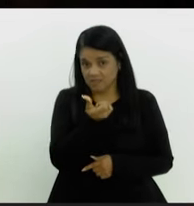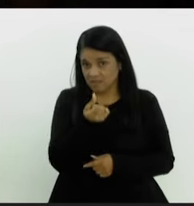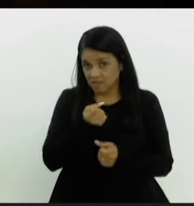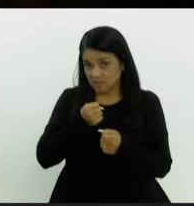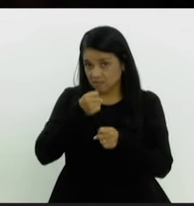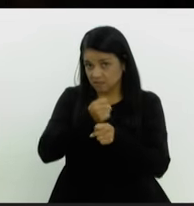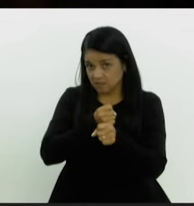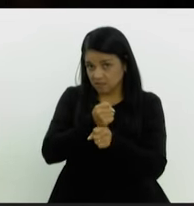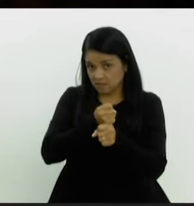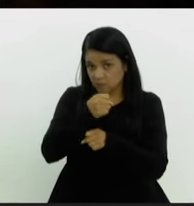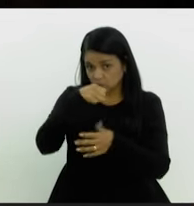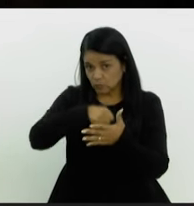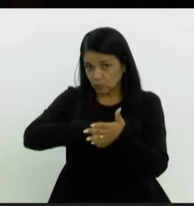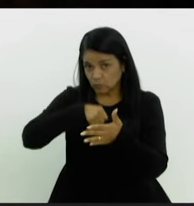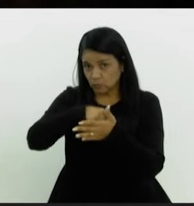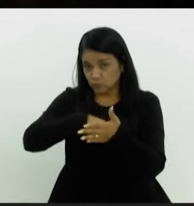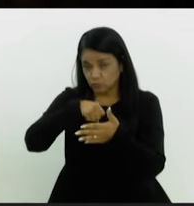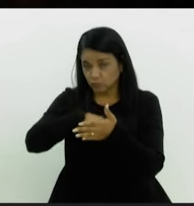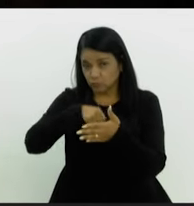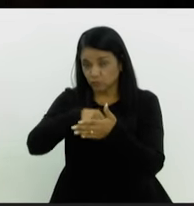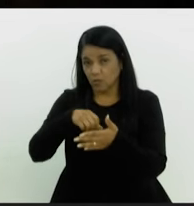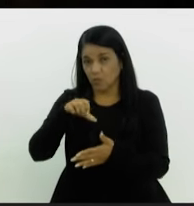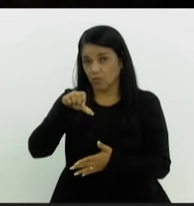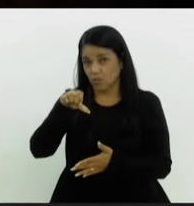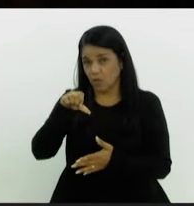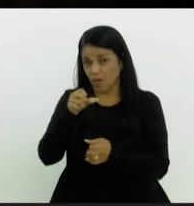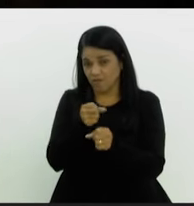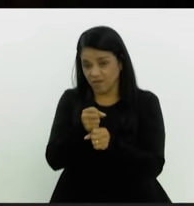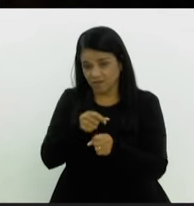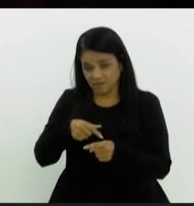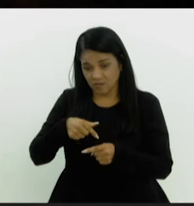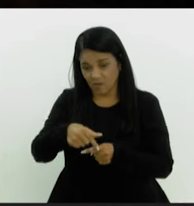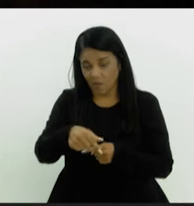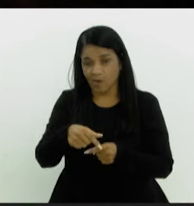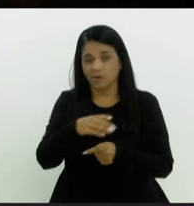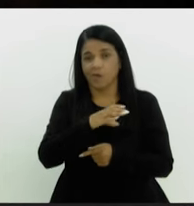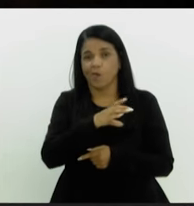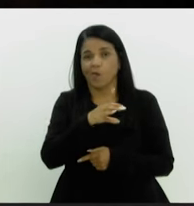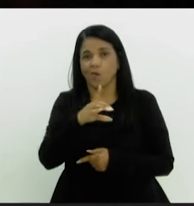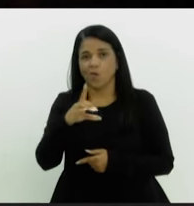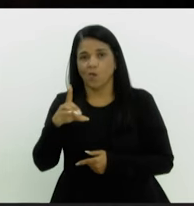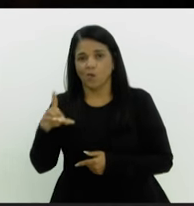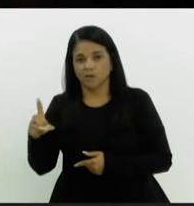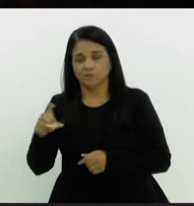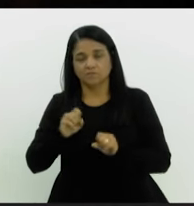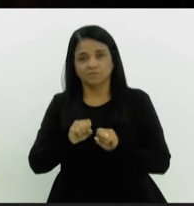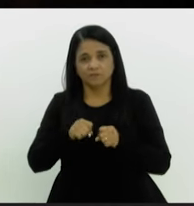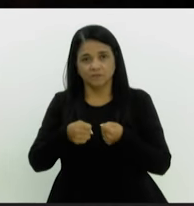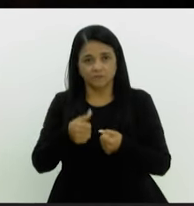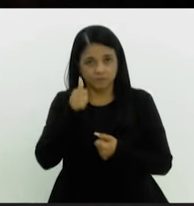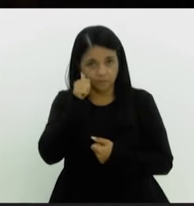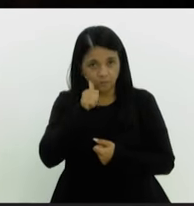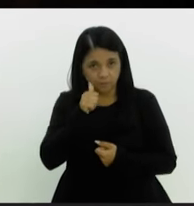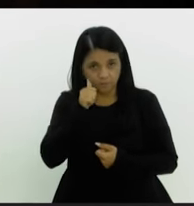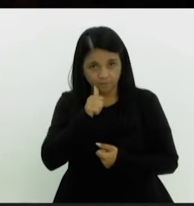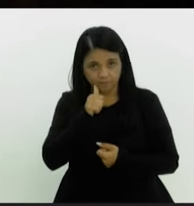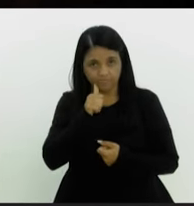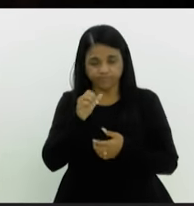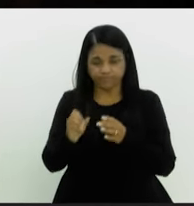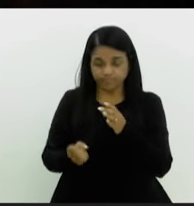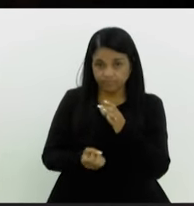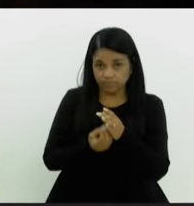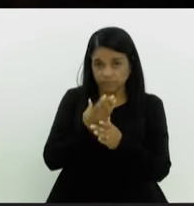é luta e eh 9 anos agora esse ano da coordenação de defesa da mulher porque quando a gente cria uma